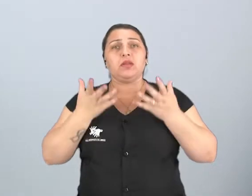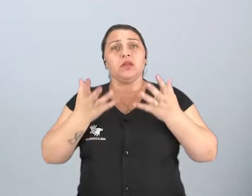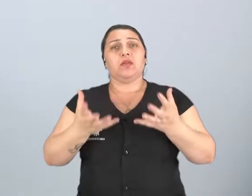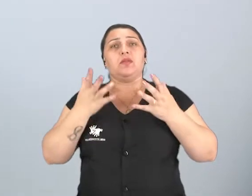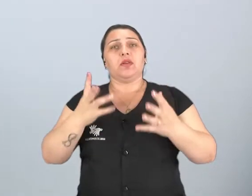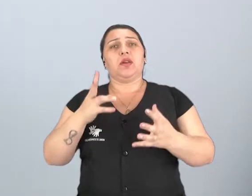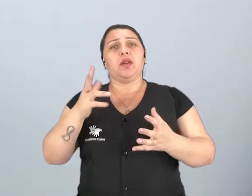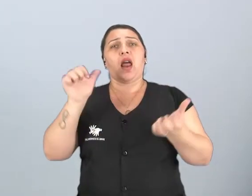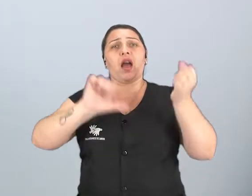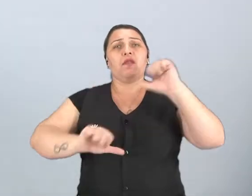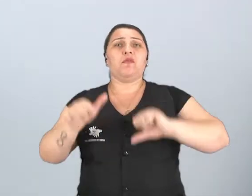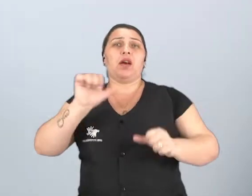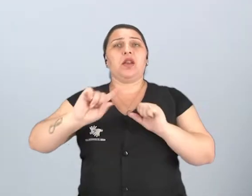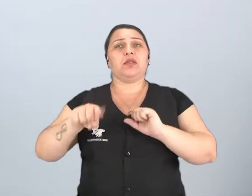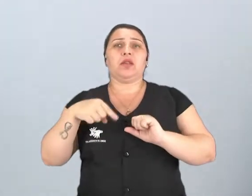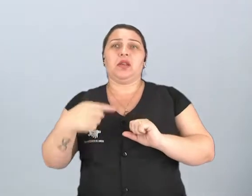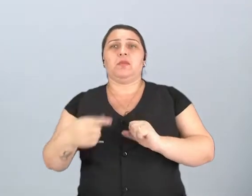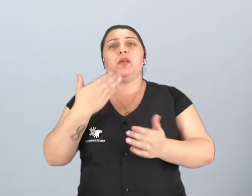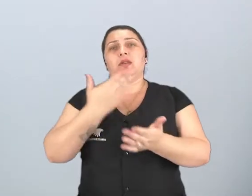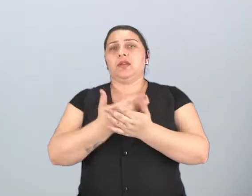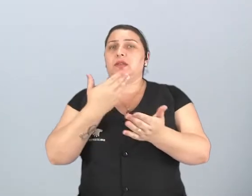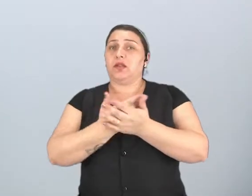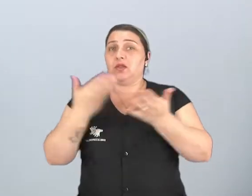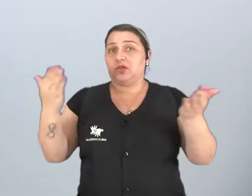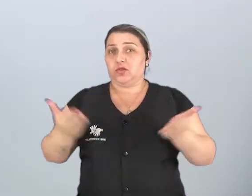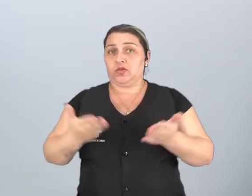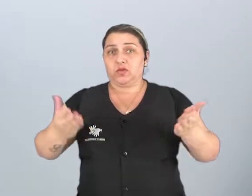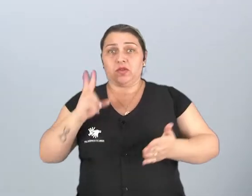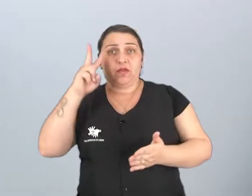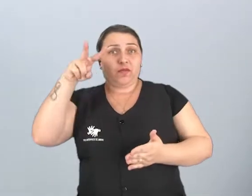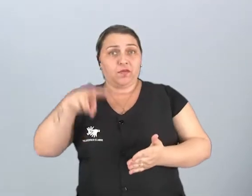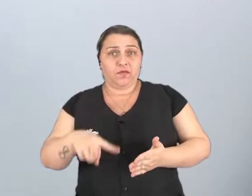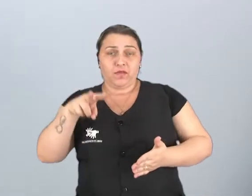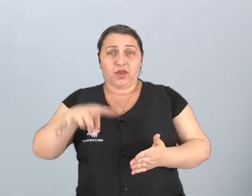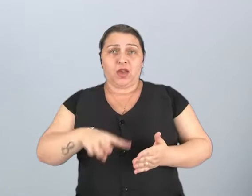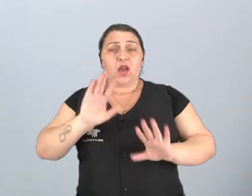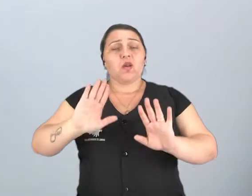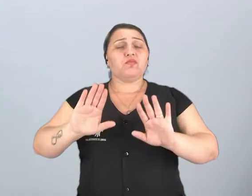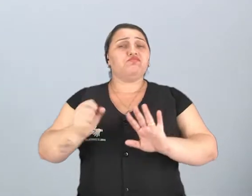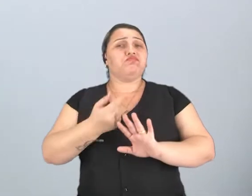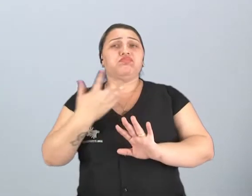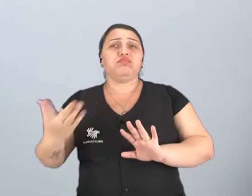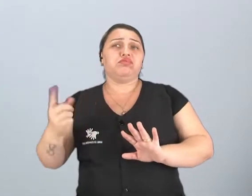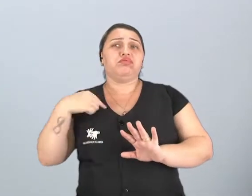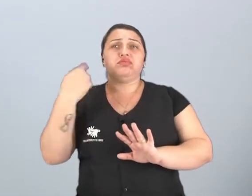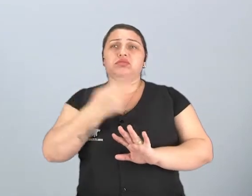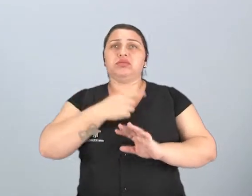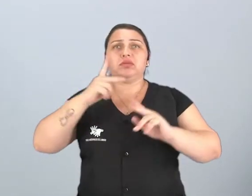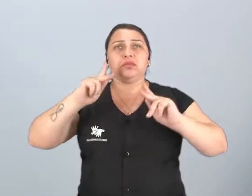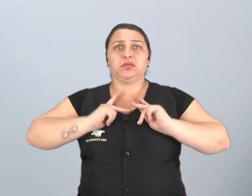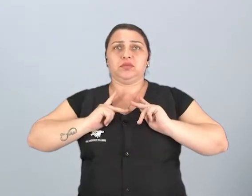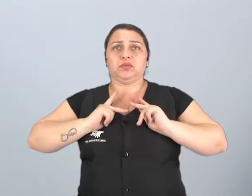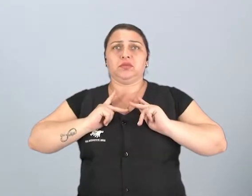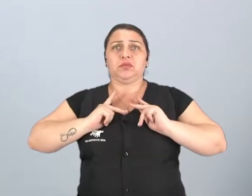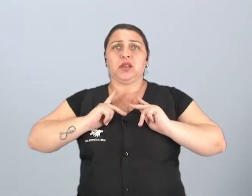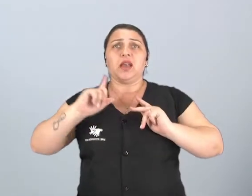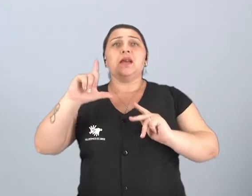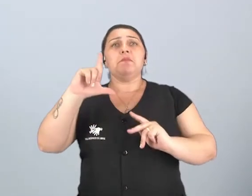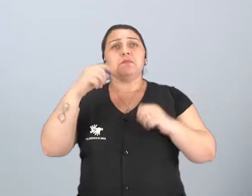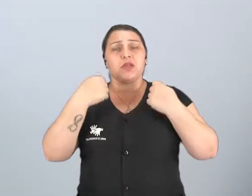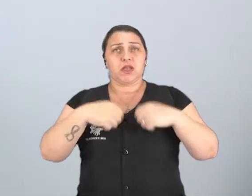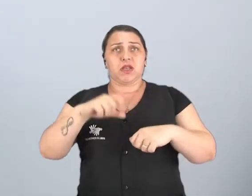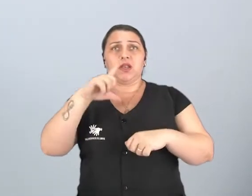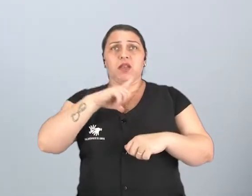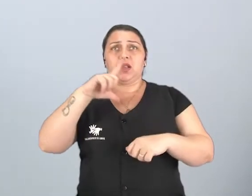vocês avaliem depois dessa nossa aula de hoje. E a gente vai ver quais são as nossas posturas que a gente tem que